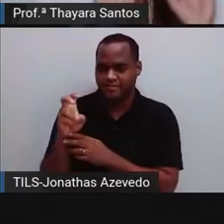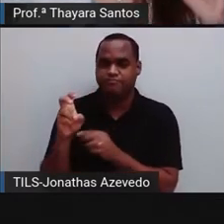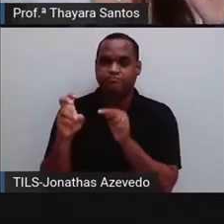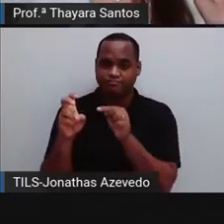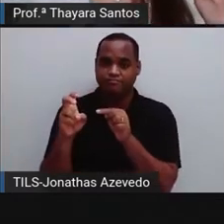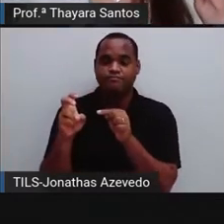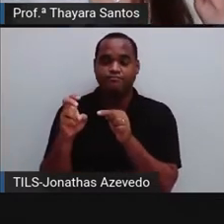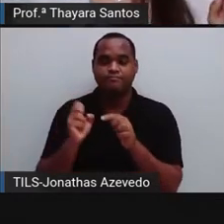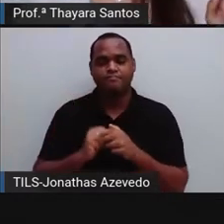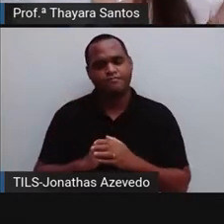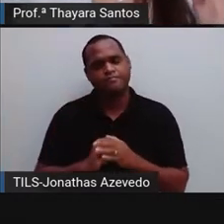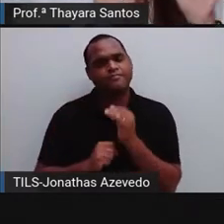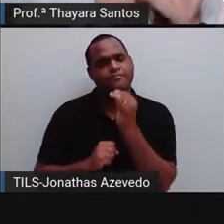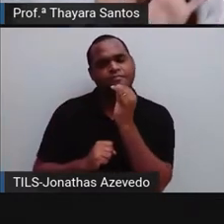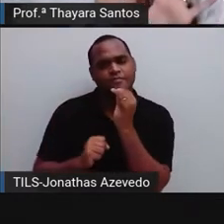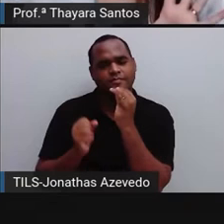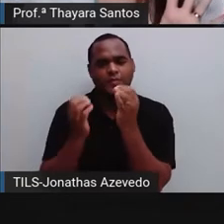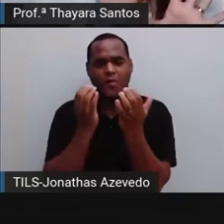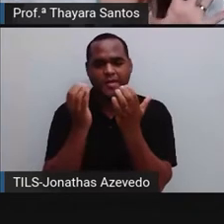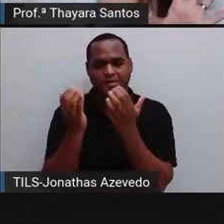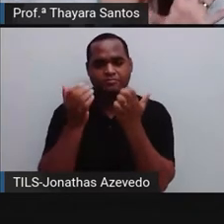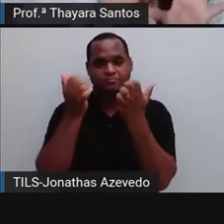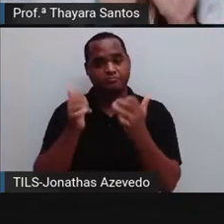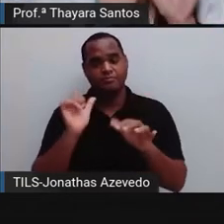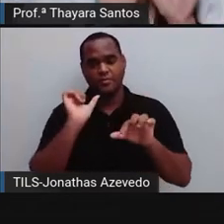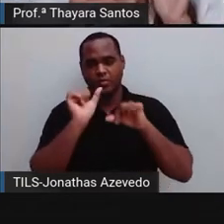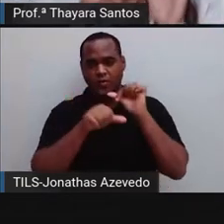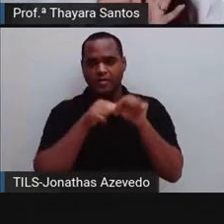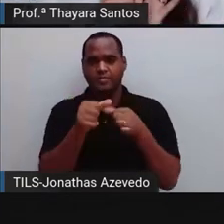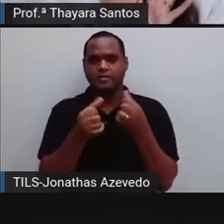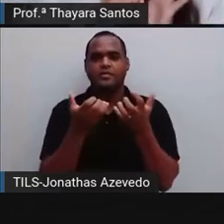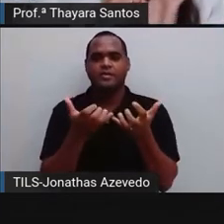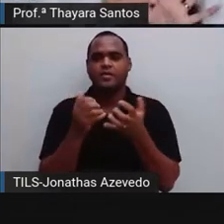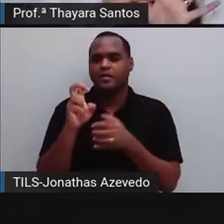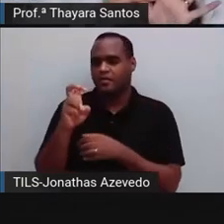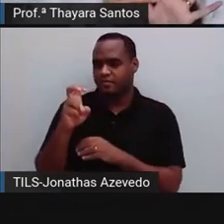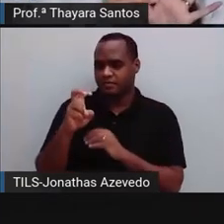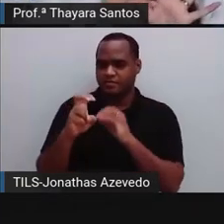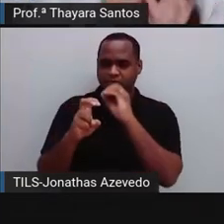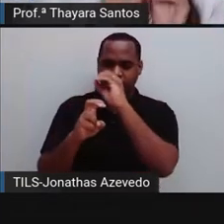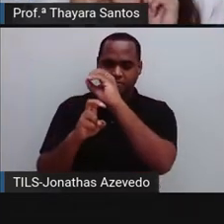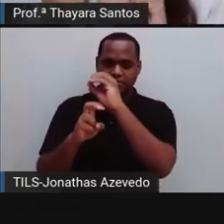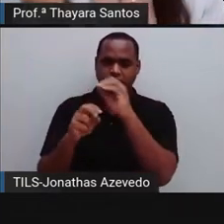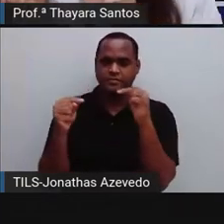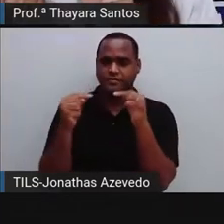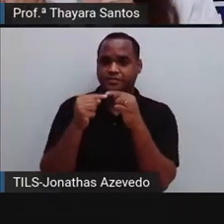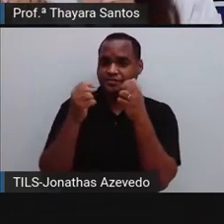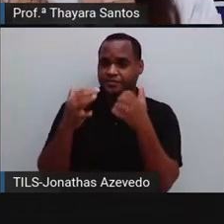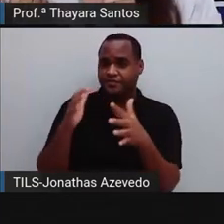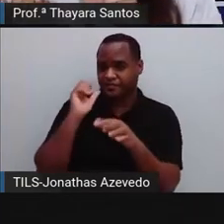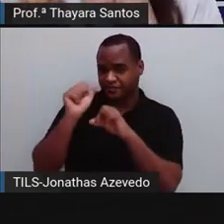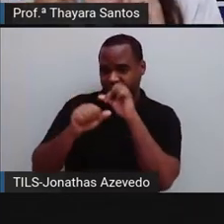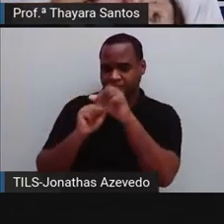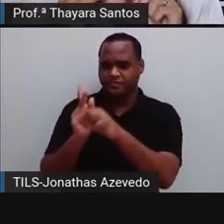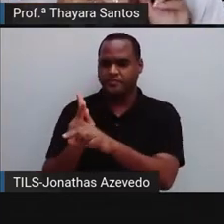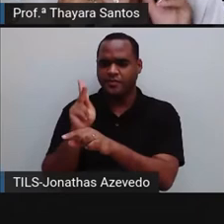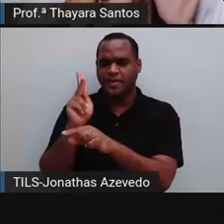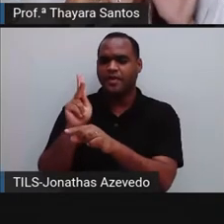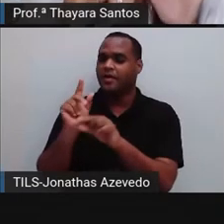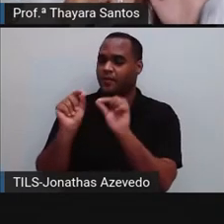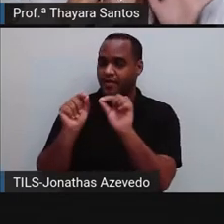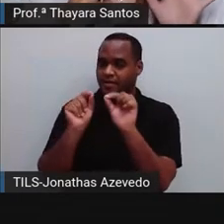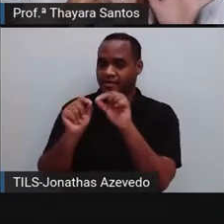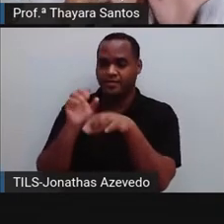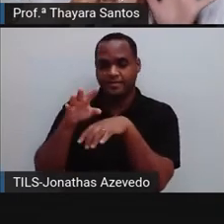273,15. Por exemplo, se eu quiser transformar 5 graus Celsius em Kelvin, eu vou